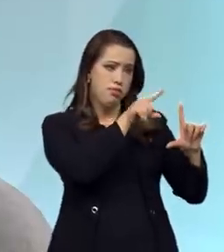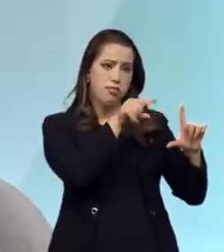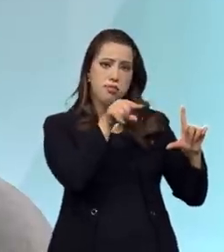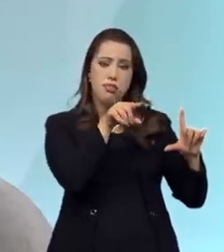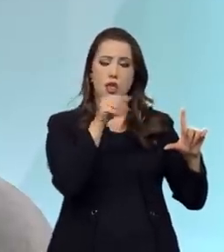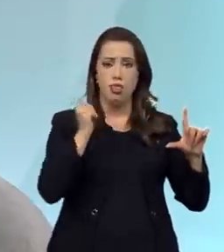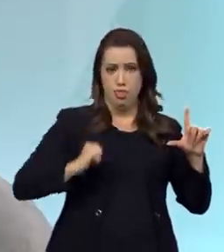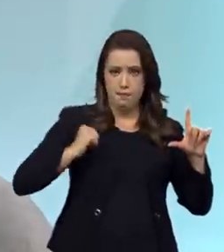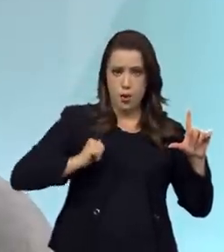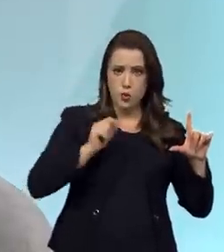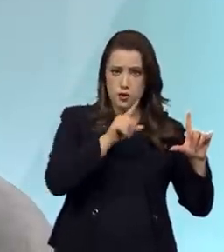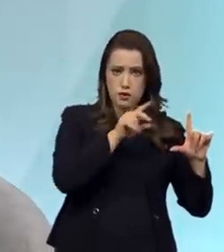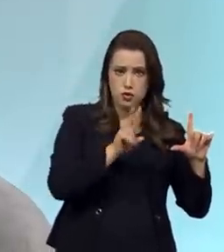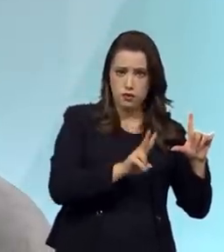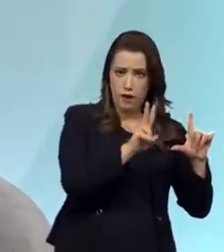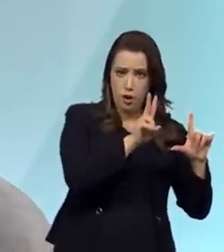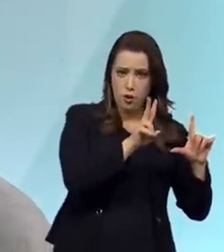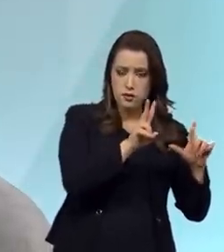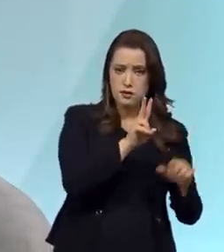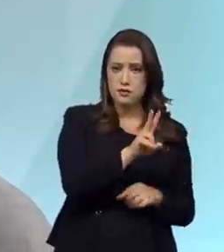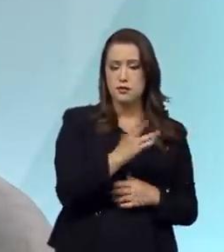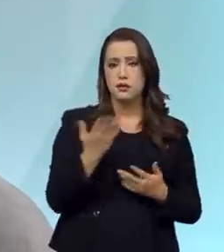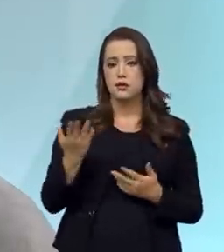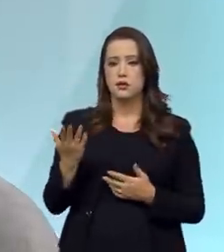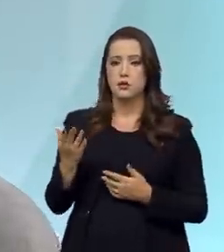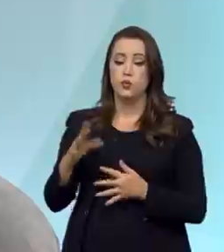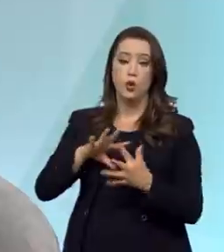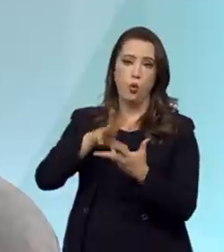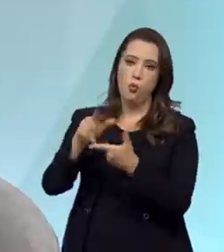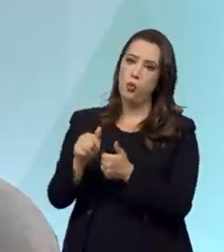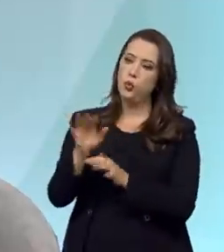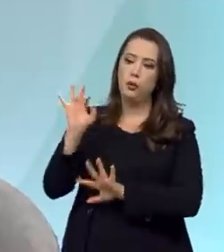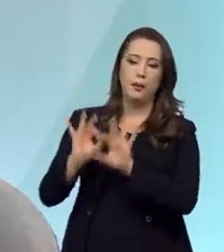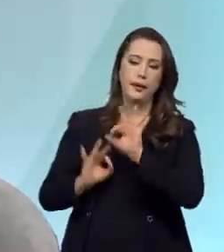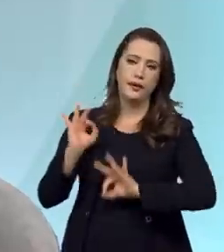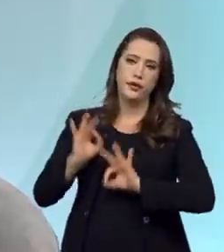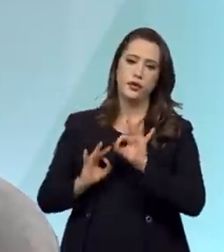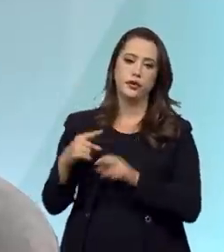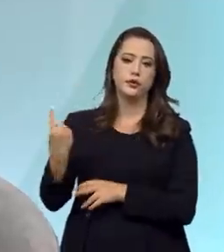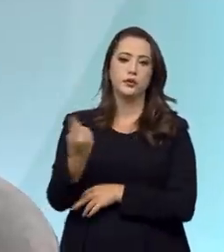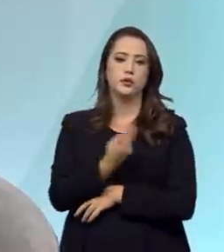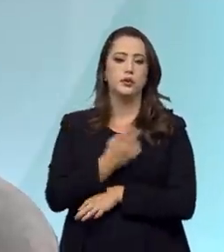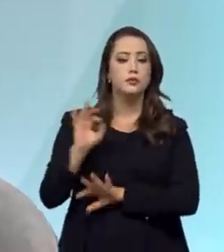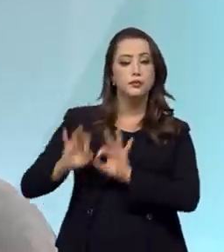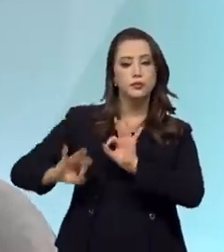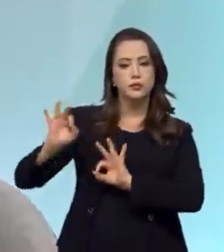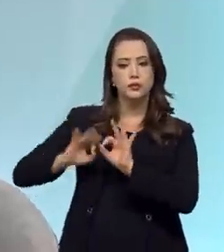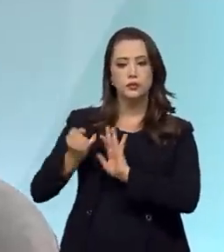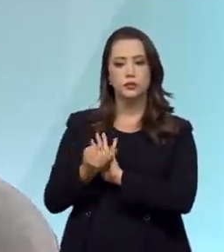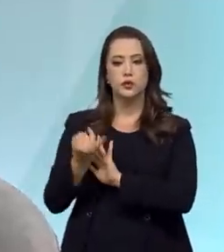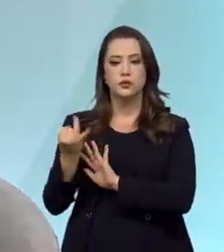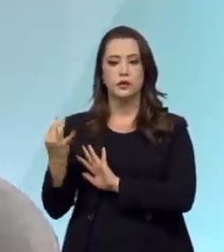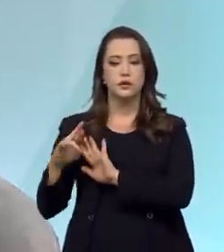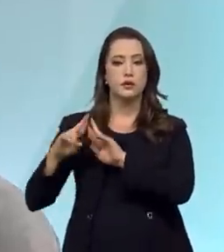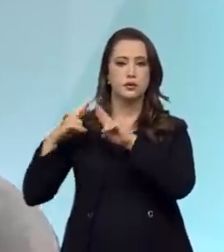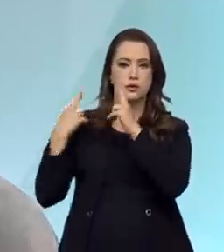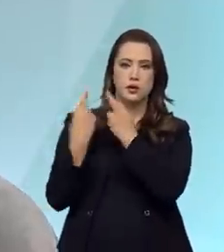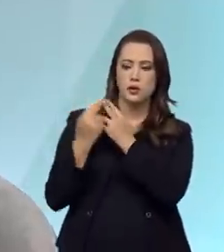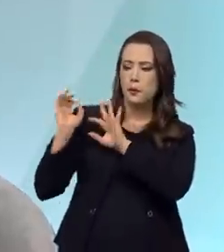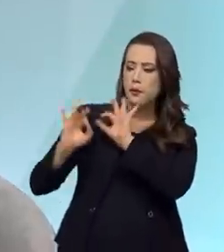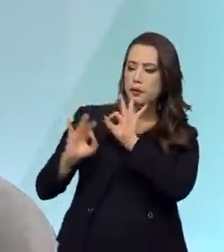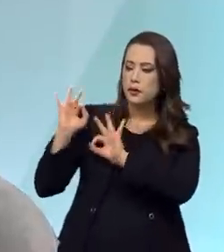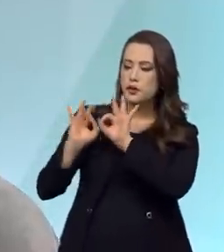estruturando o Mercado Nacional o mundo está estruturando o Mercado Global estão fazendo várias reuniões para